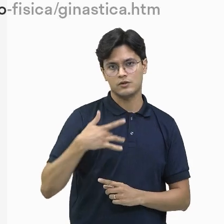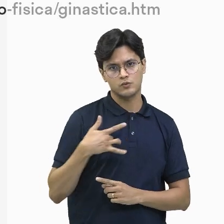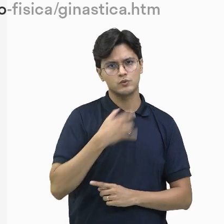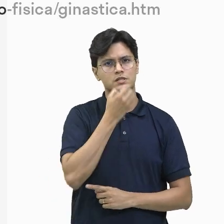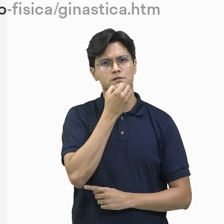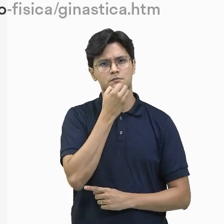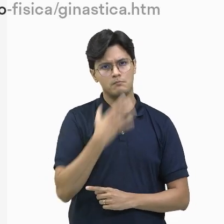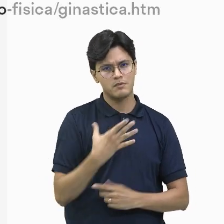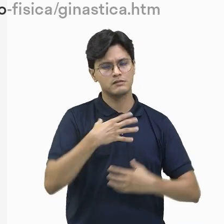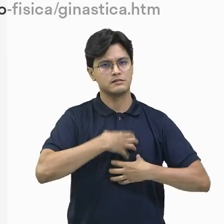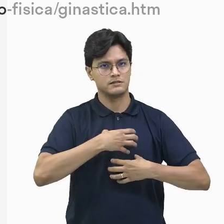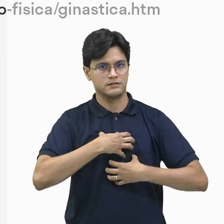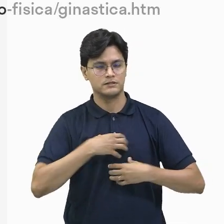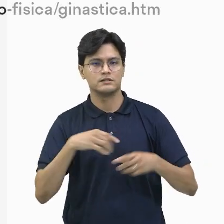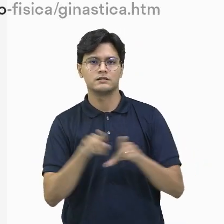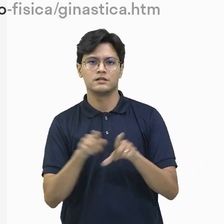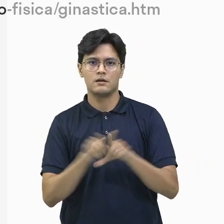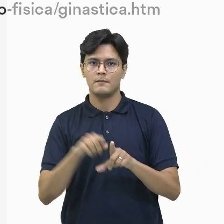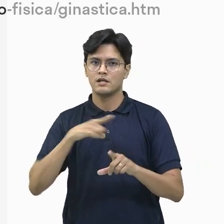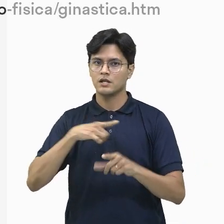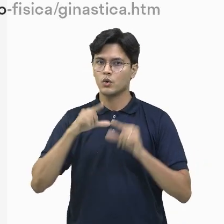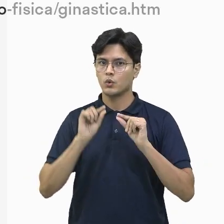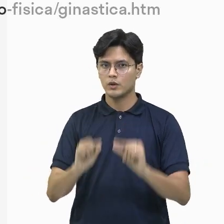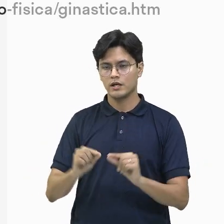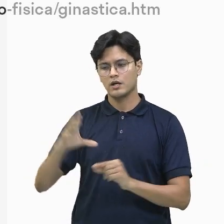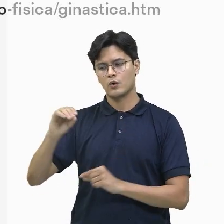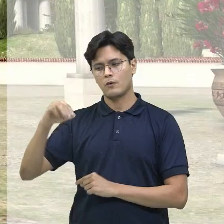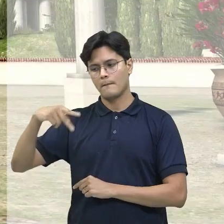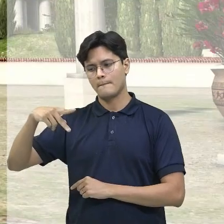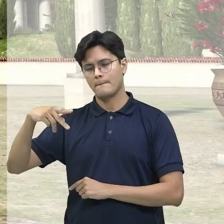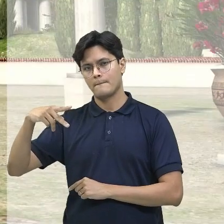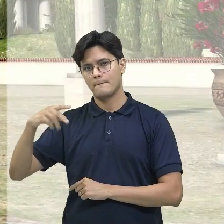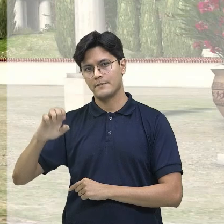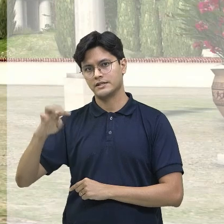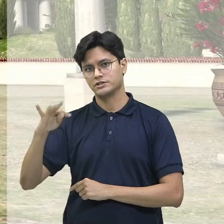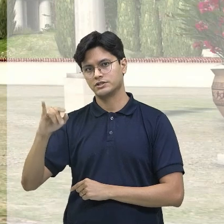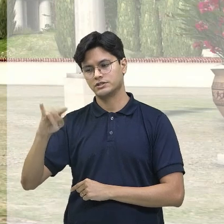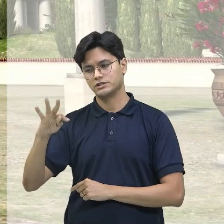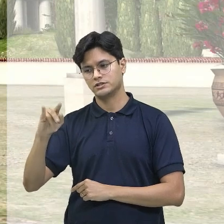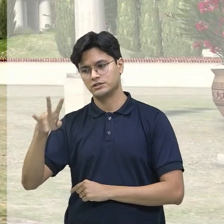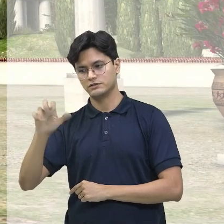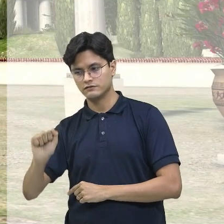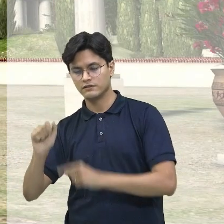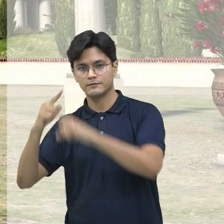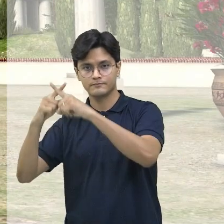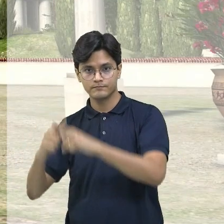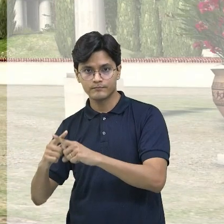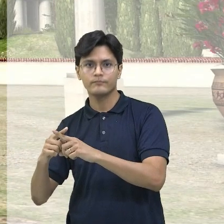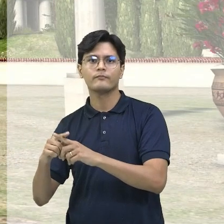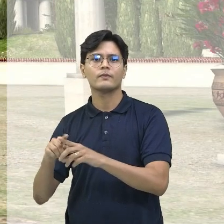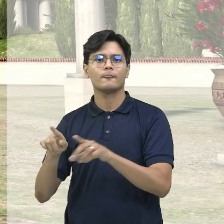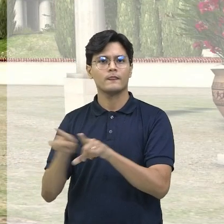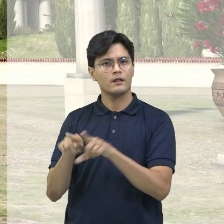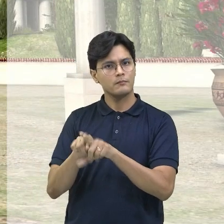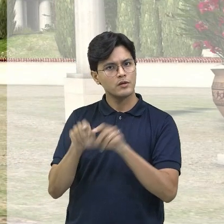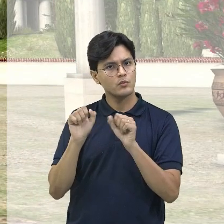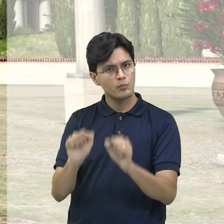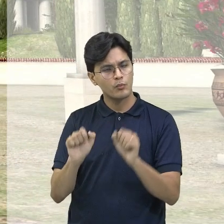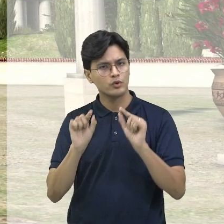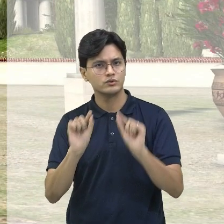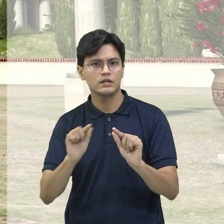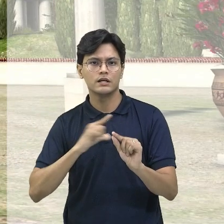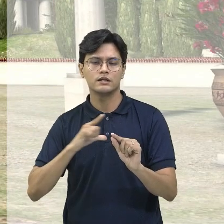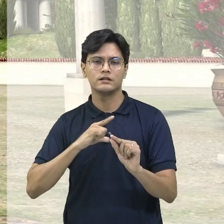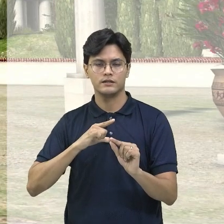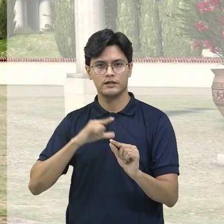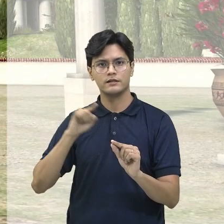dessa classificação de ser competitiva e não competitiva, ela também pode ser classificada de acordo com o seu